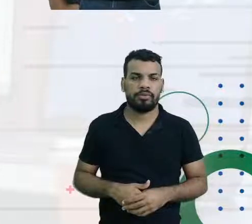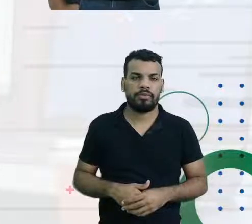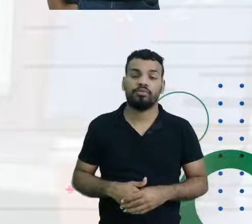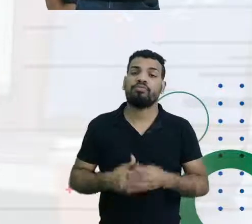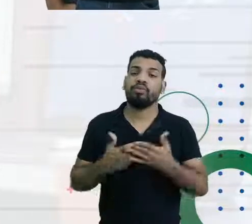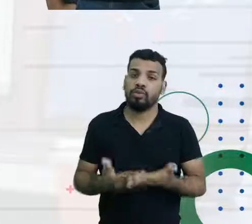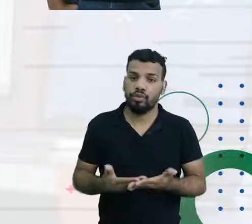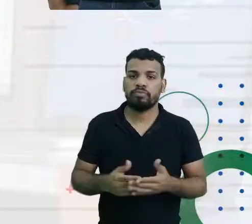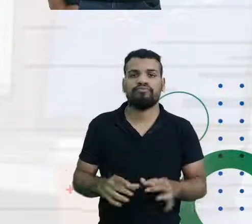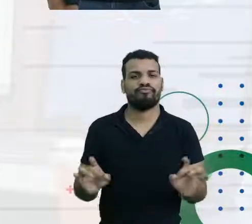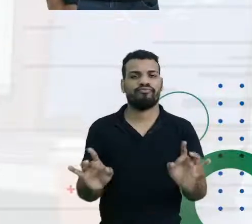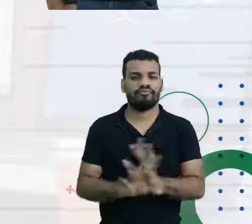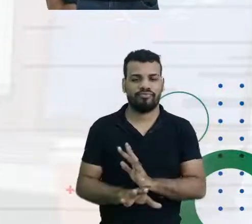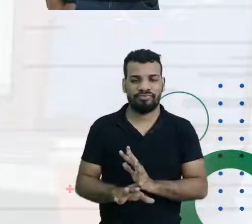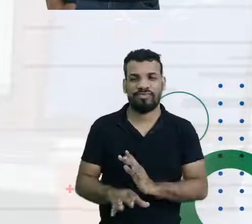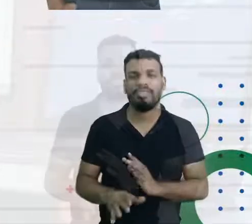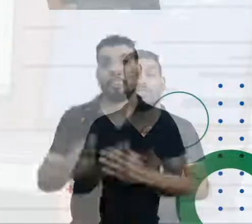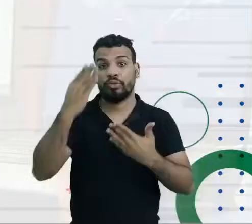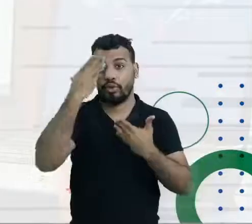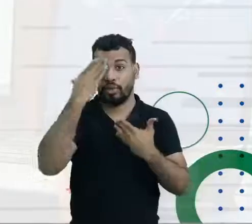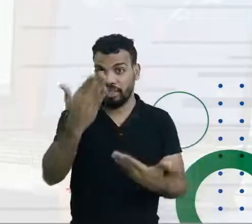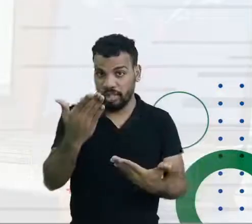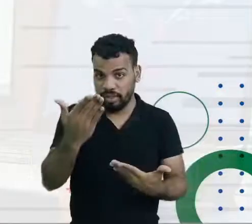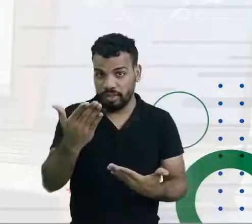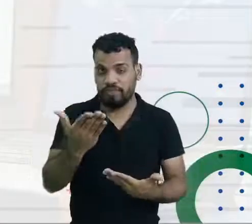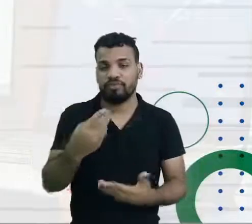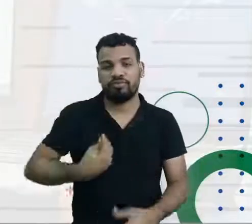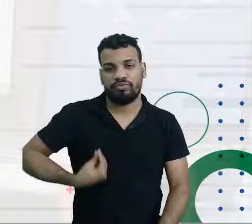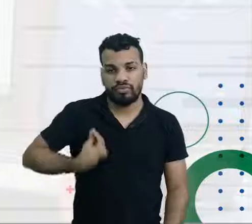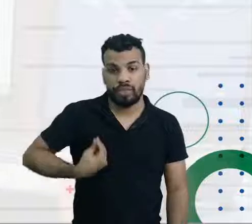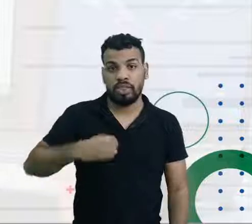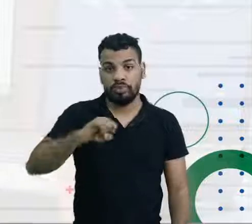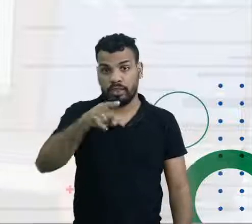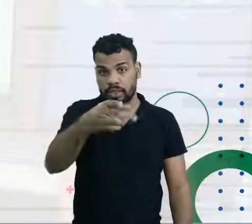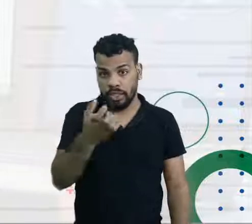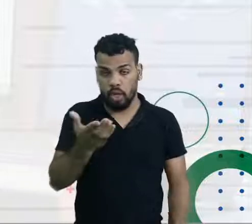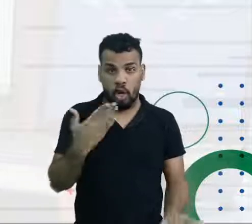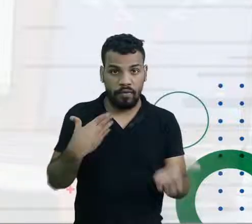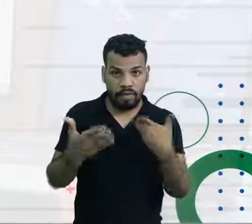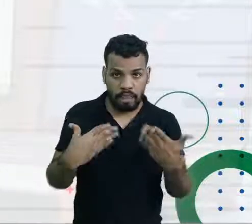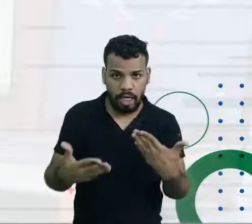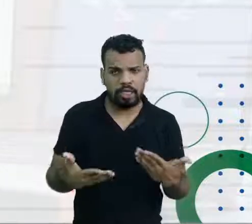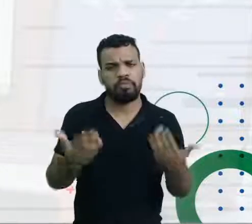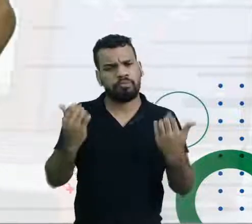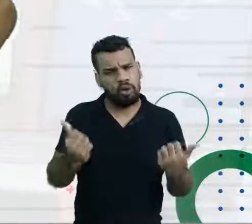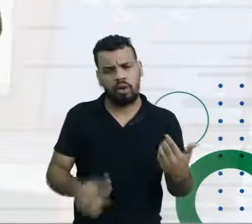Bom, foi isso. Obrigado. Minhas redes estão aqui. Se vocês quiserem conversar mais, pode